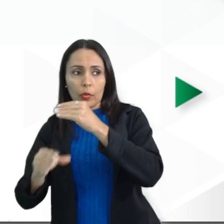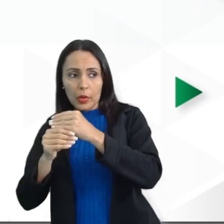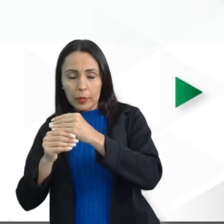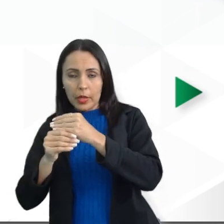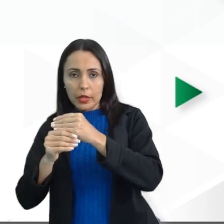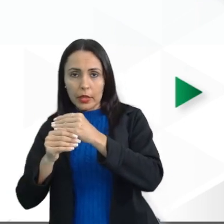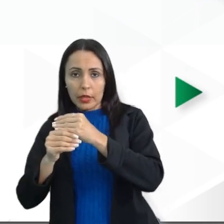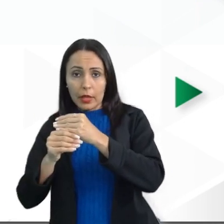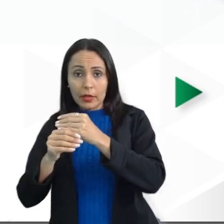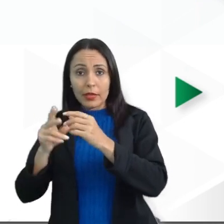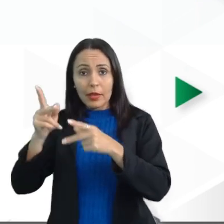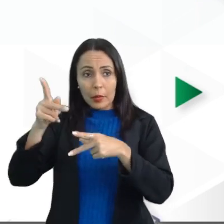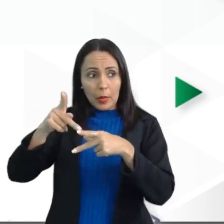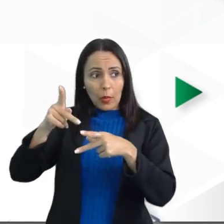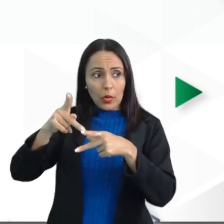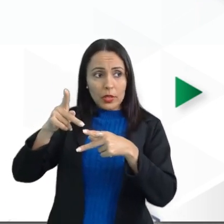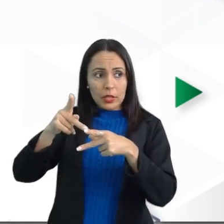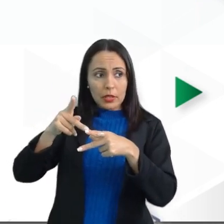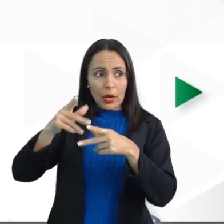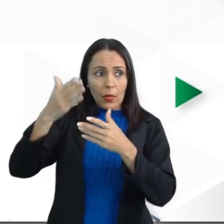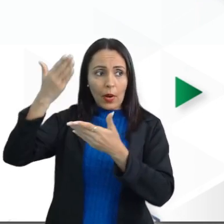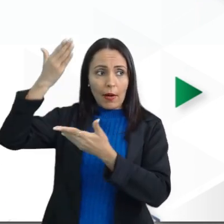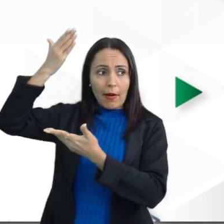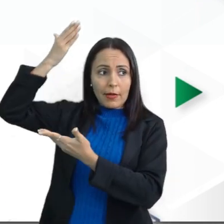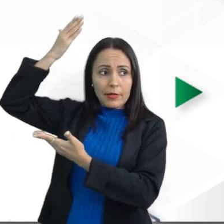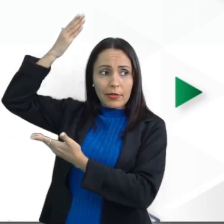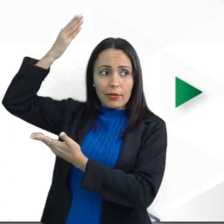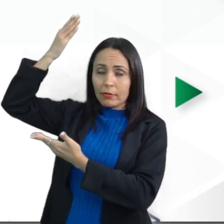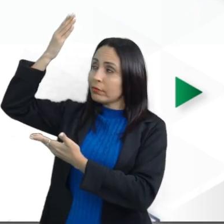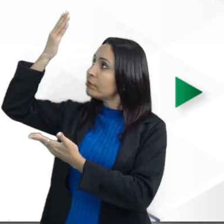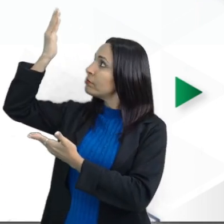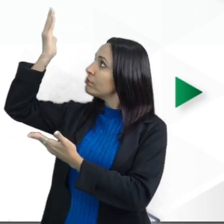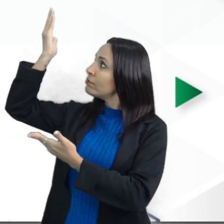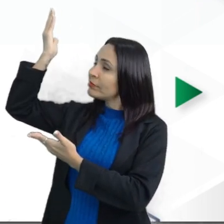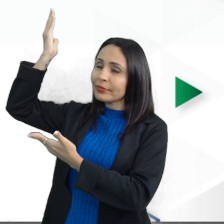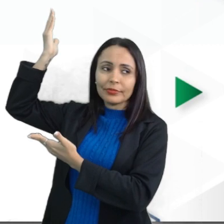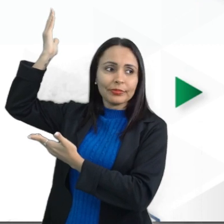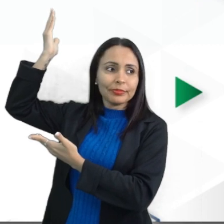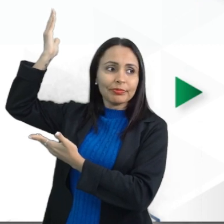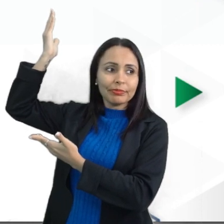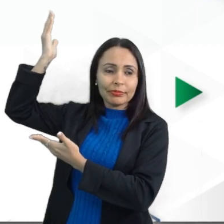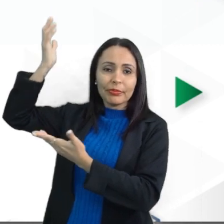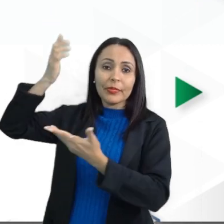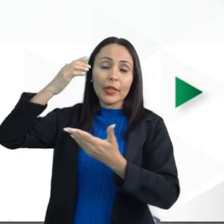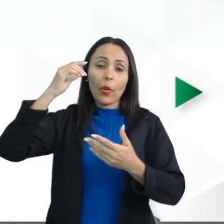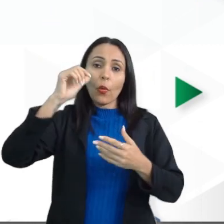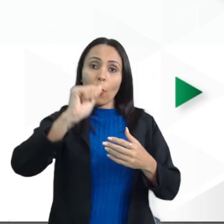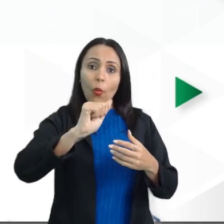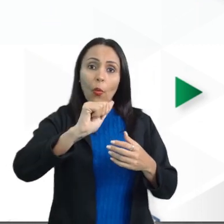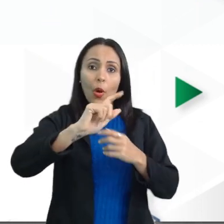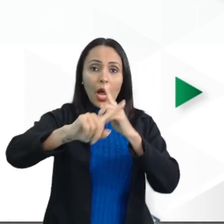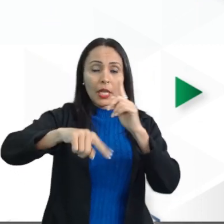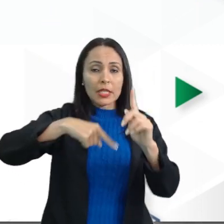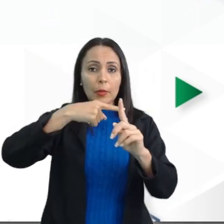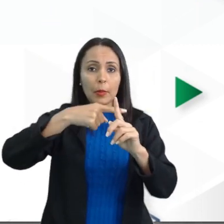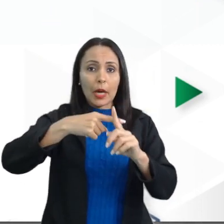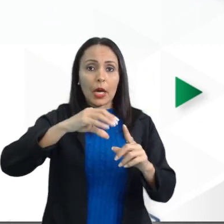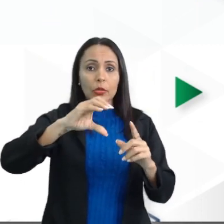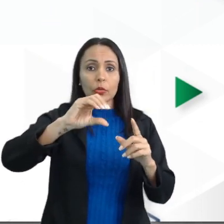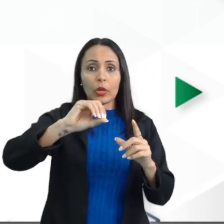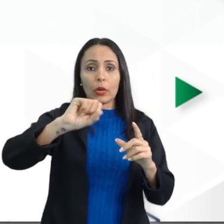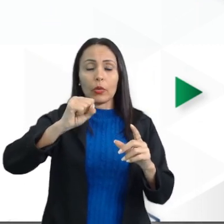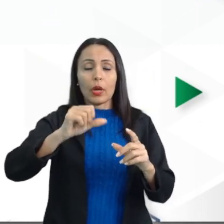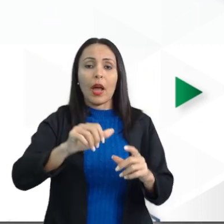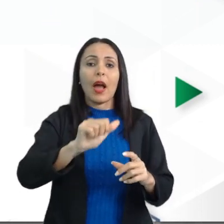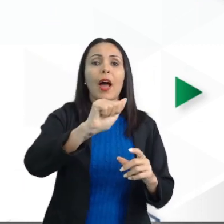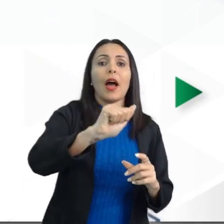a preposição. Nesse caso, nós temos o a e somado com o artigo os, então